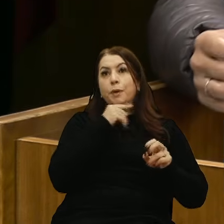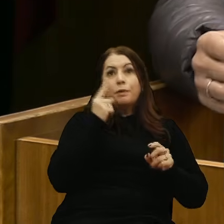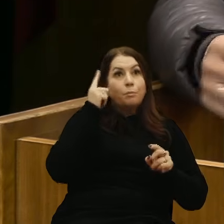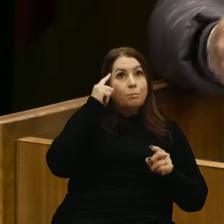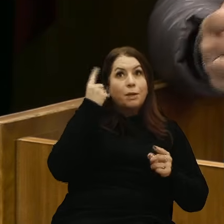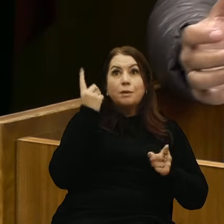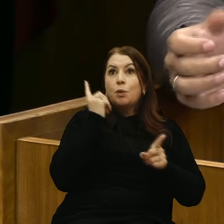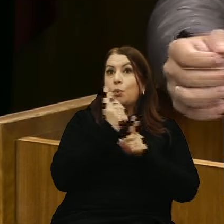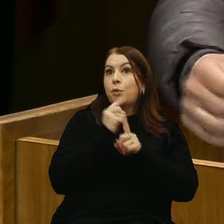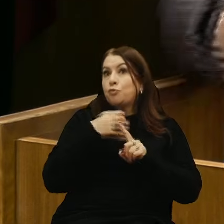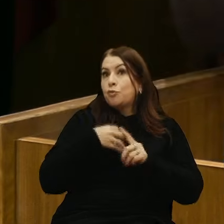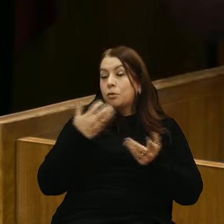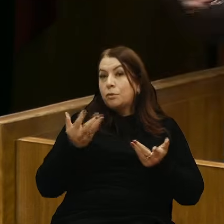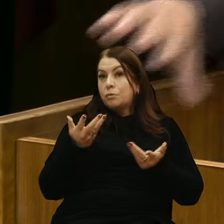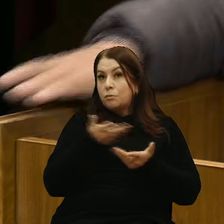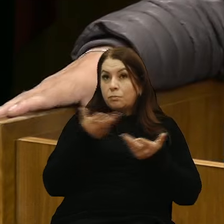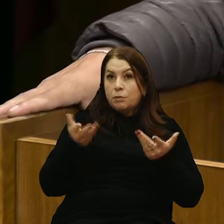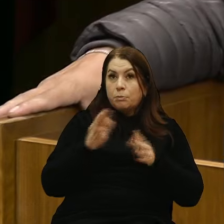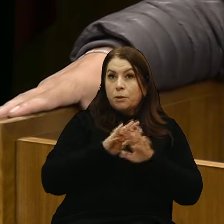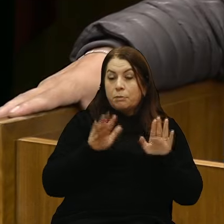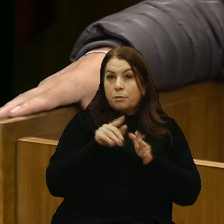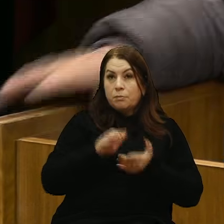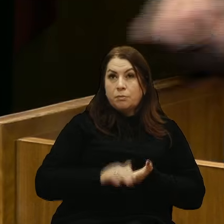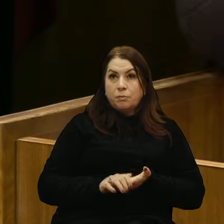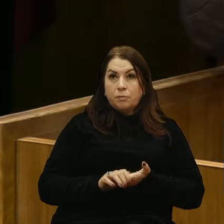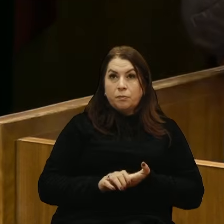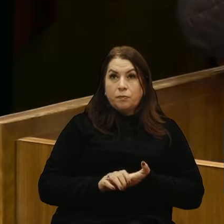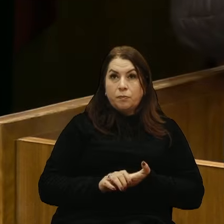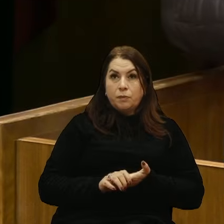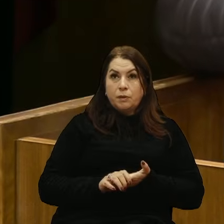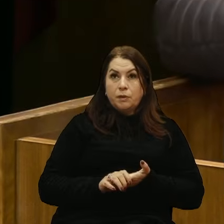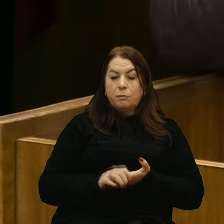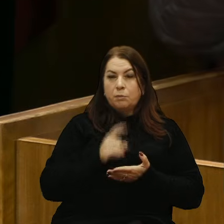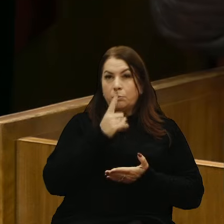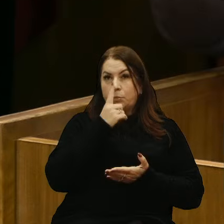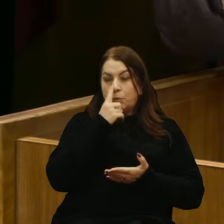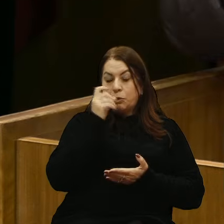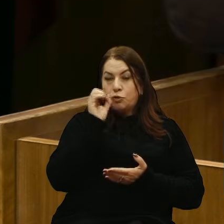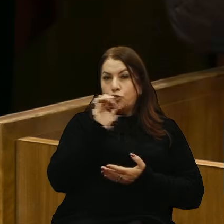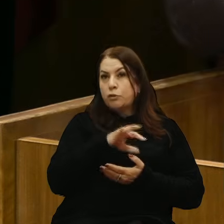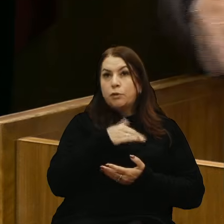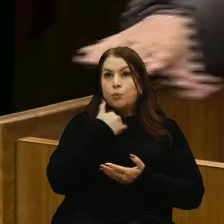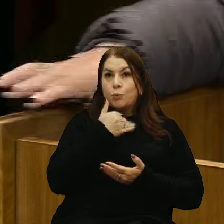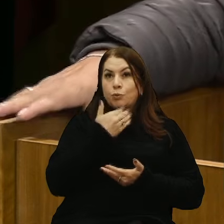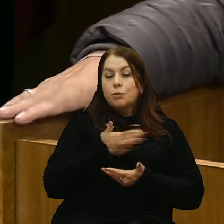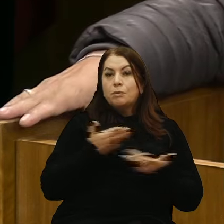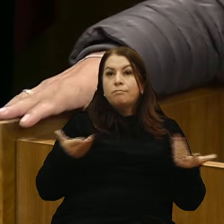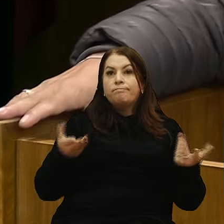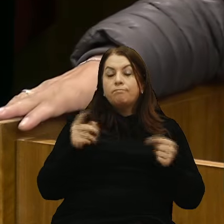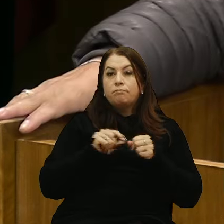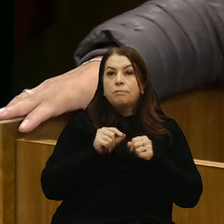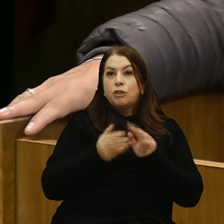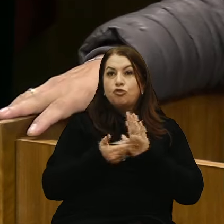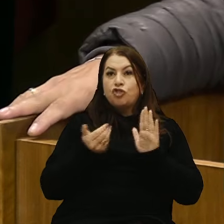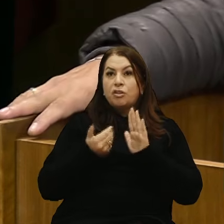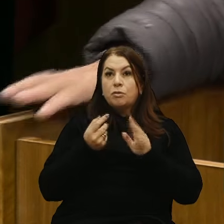forma, presidente. Eu quero ver com o senhor para a gente acabar com isso. Colocar uma lixeira, a gente já colocou, não adianta, então acho que a gente tem que eliminar esse tipo de coisa.